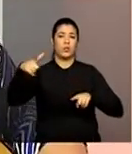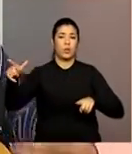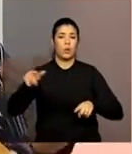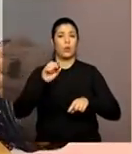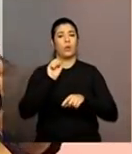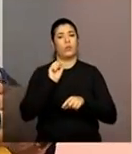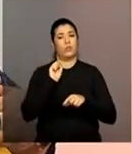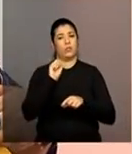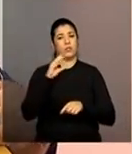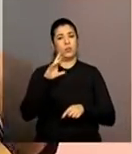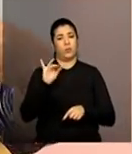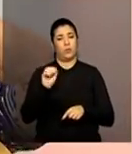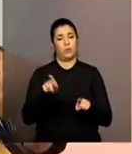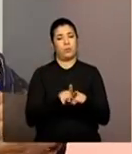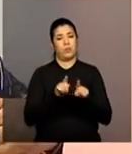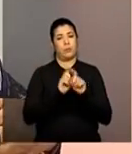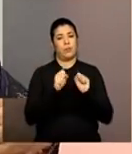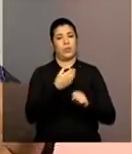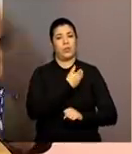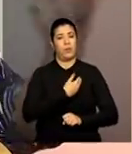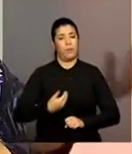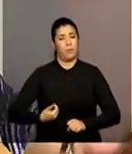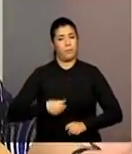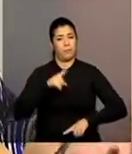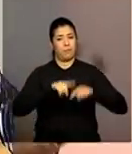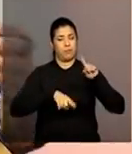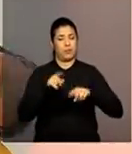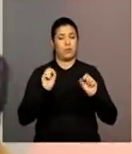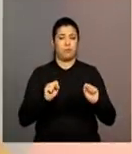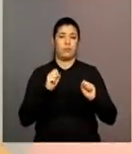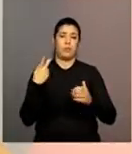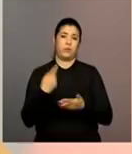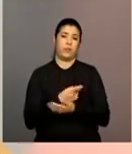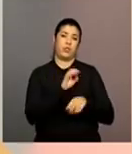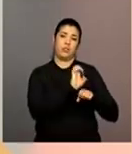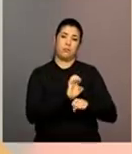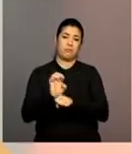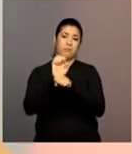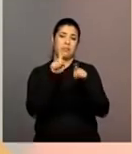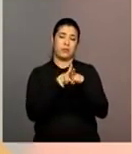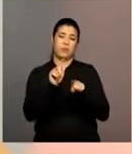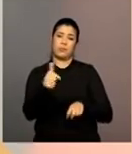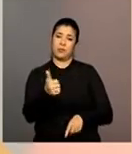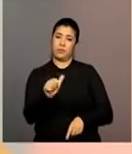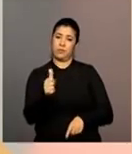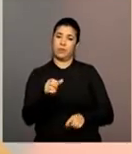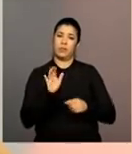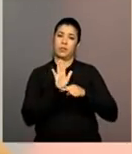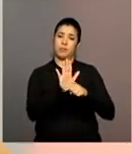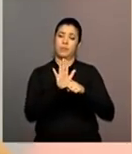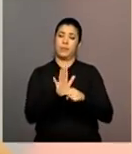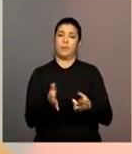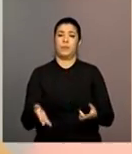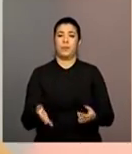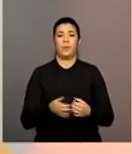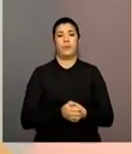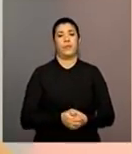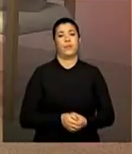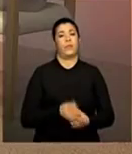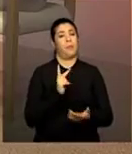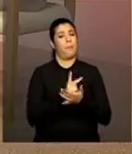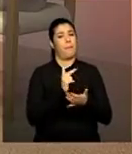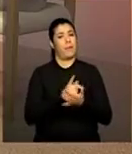ofertas públicas responsabilidades estatais ocorra de forma mais qualificada né embora cada